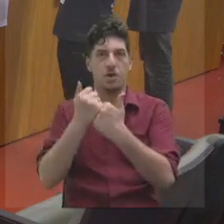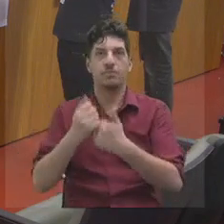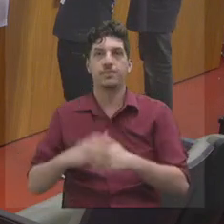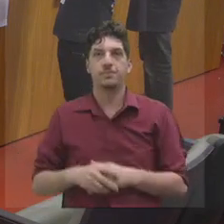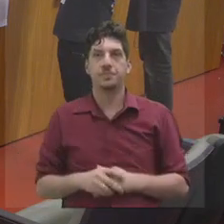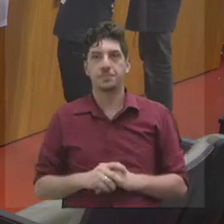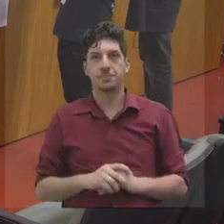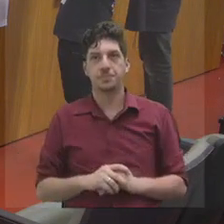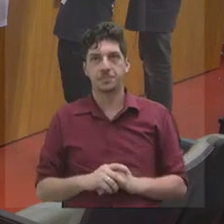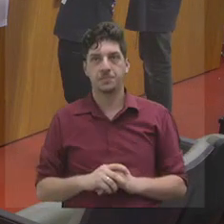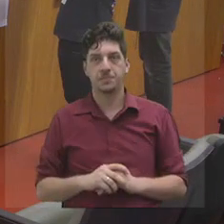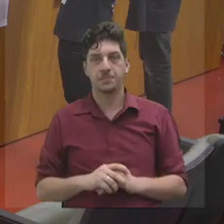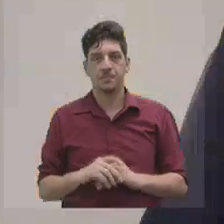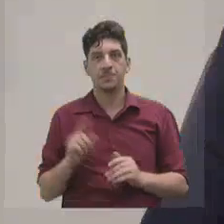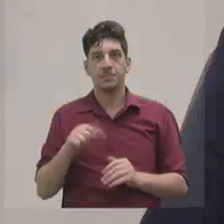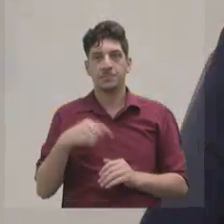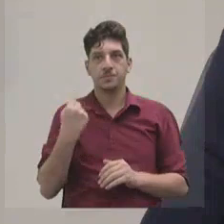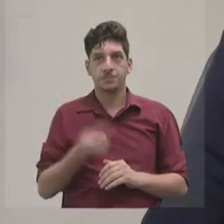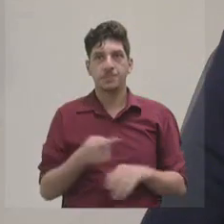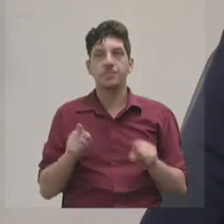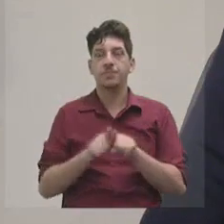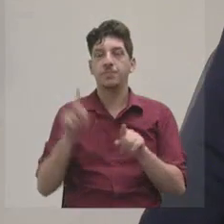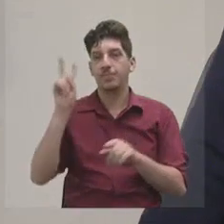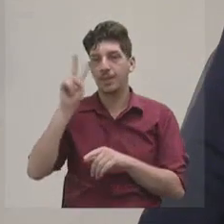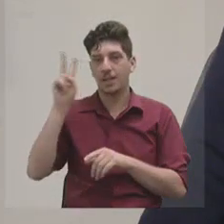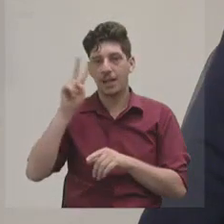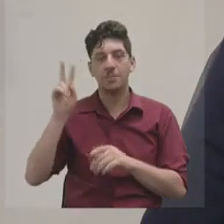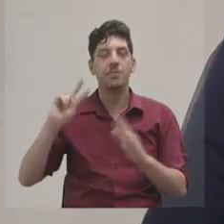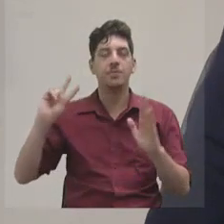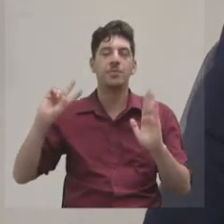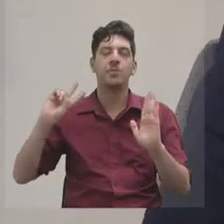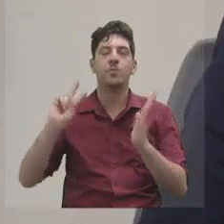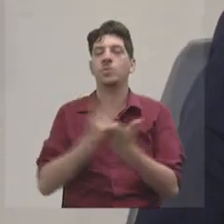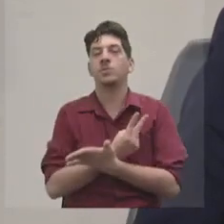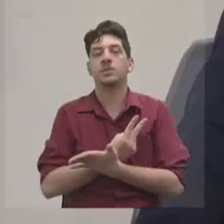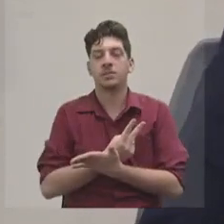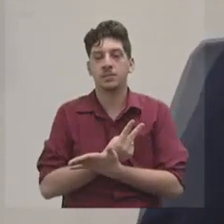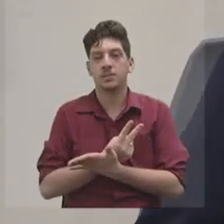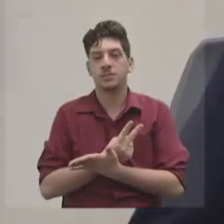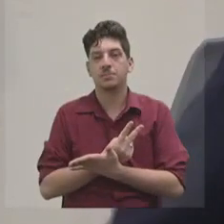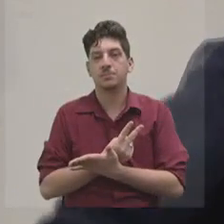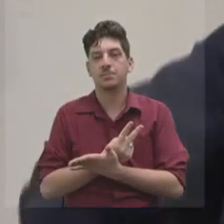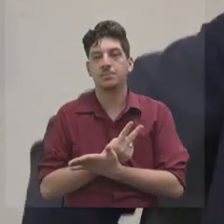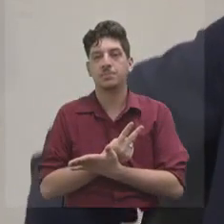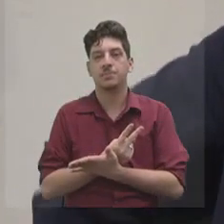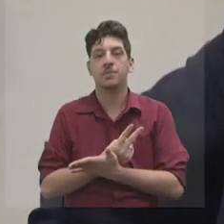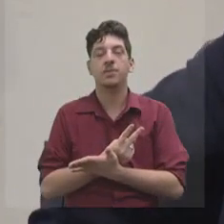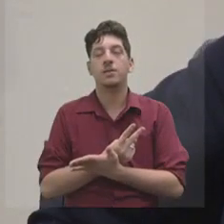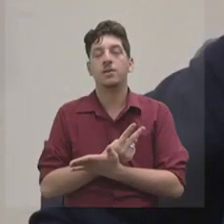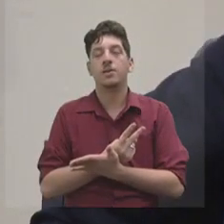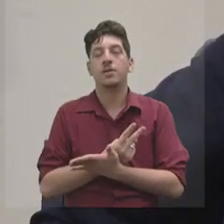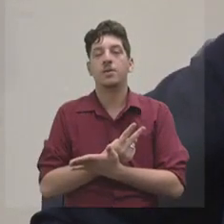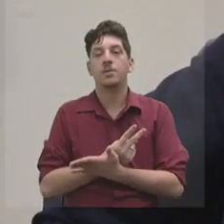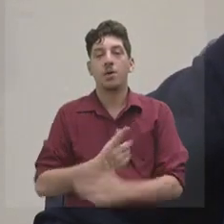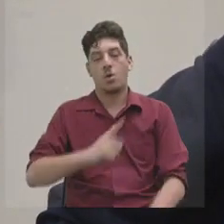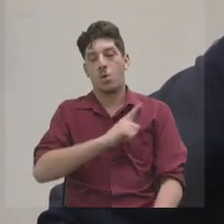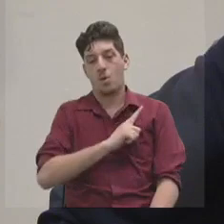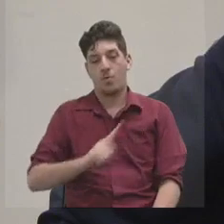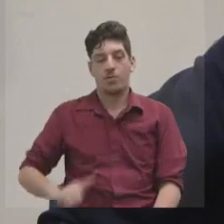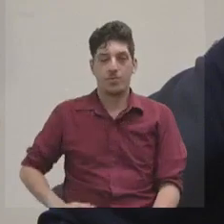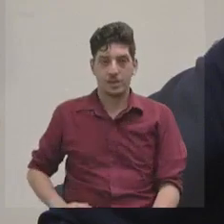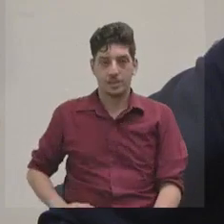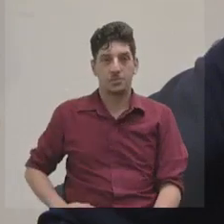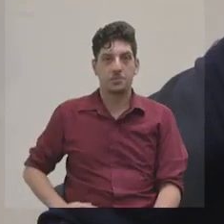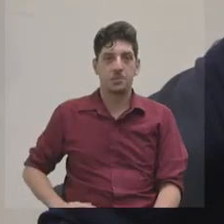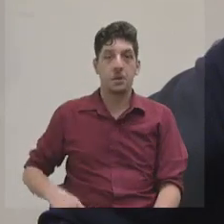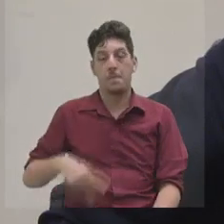isso faz a gente Recordar de uma situação que foi é quando o governador veio o presidente